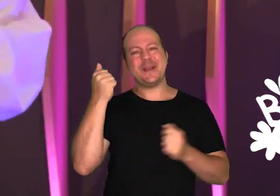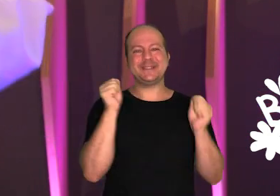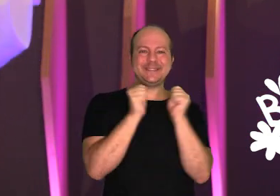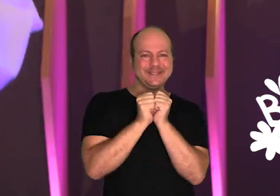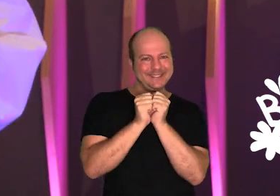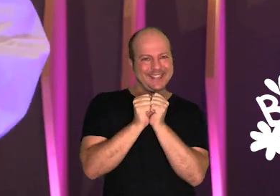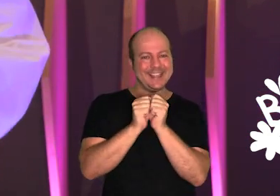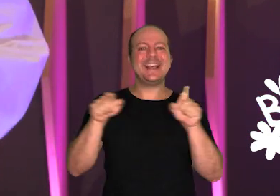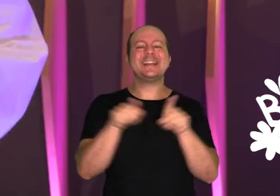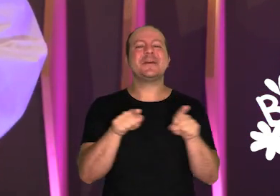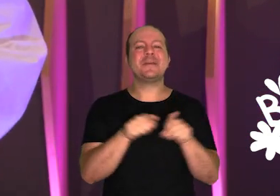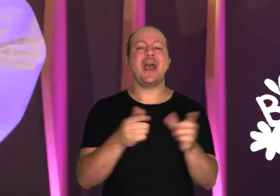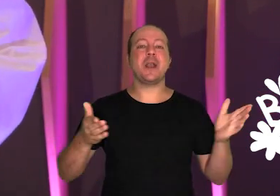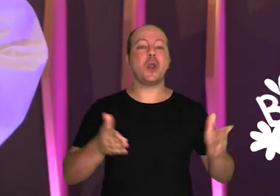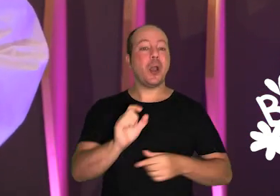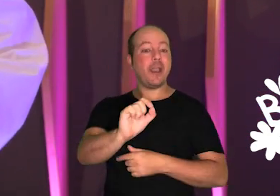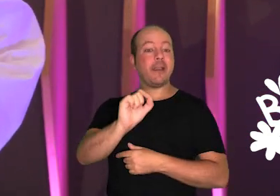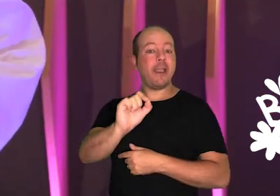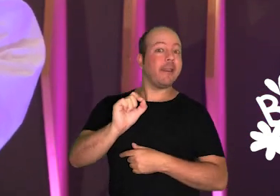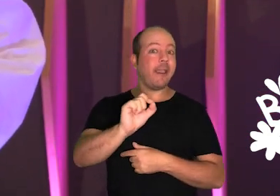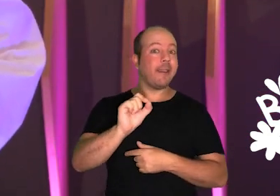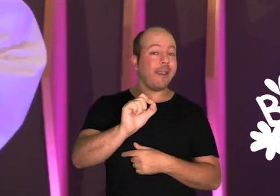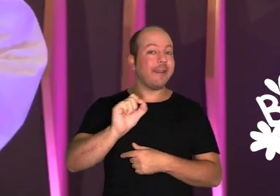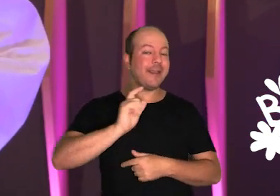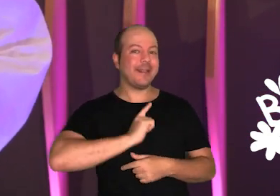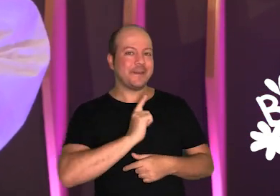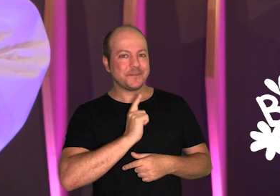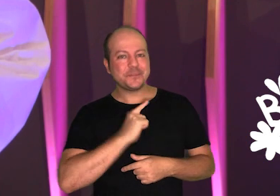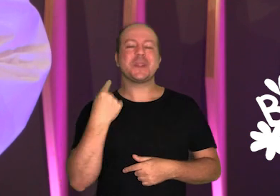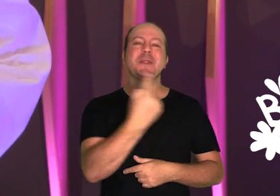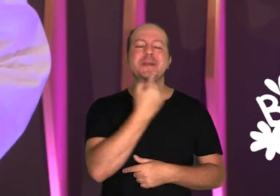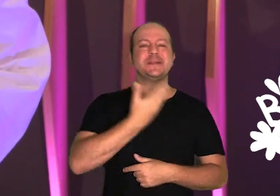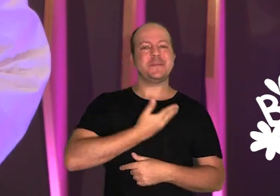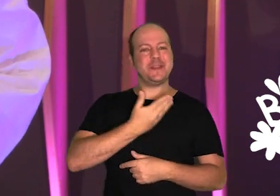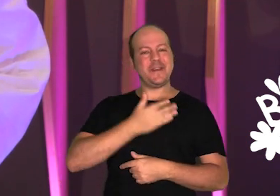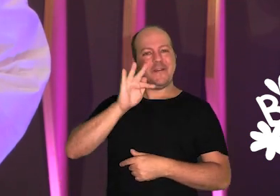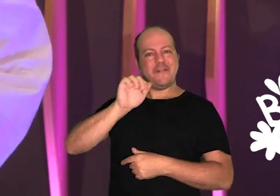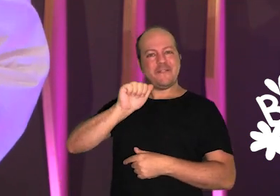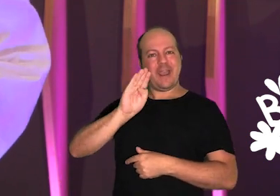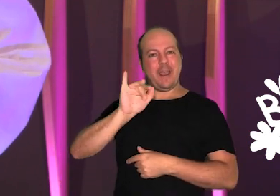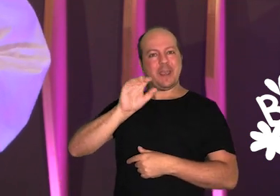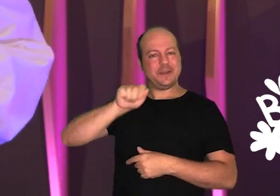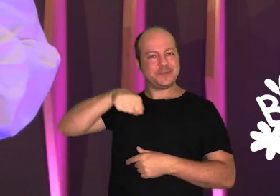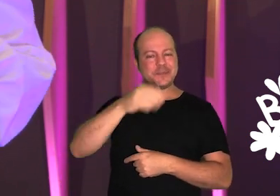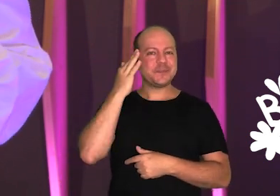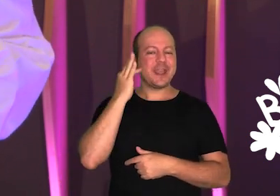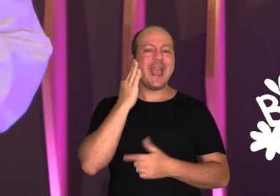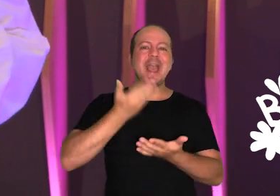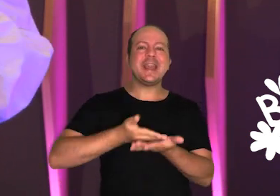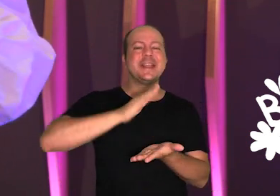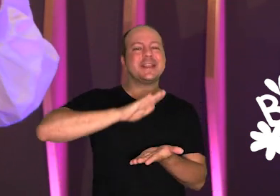rejunta. E só quem está aqui, ó só. Olha só quem tá aqui, o nosso amigo Fabiano, intérprete de